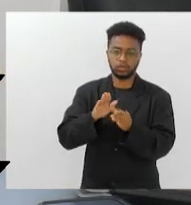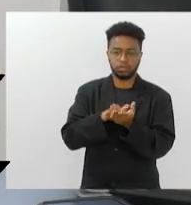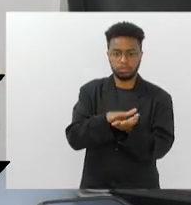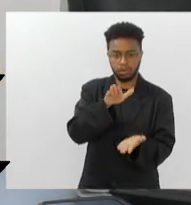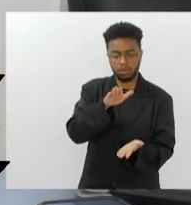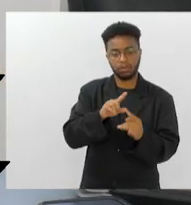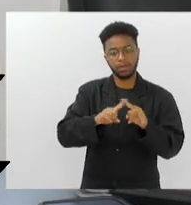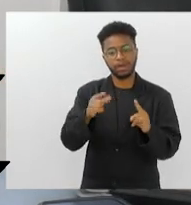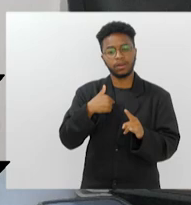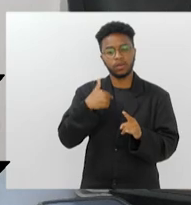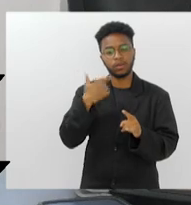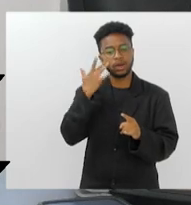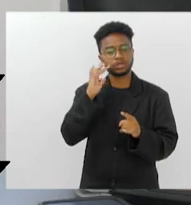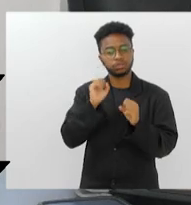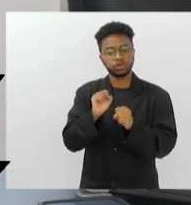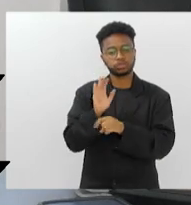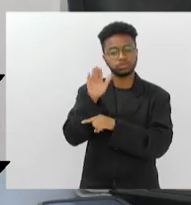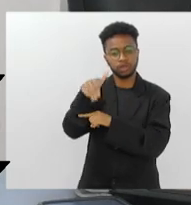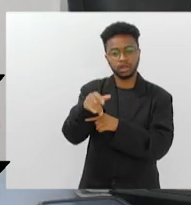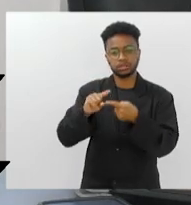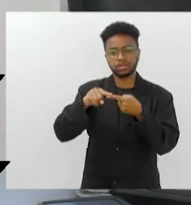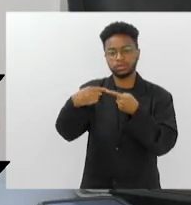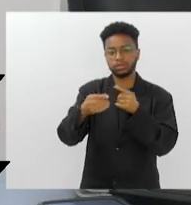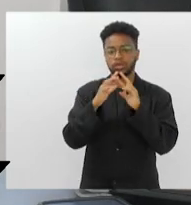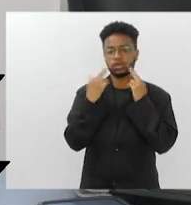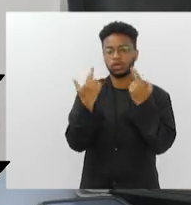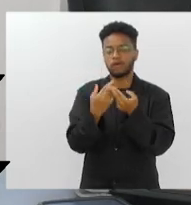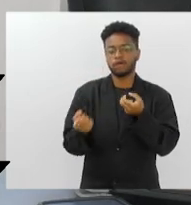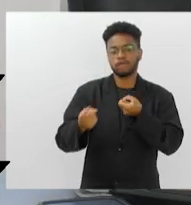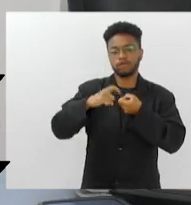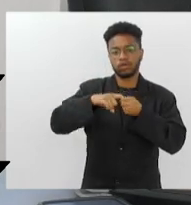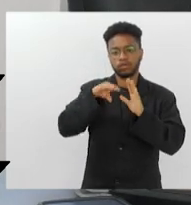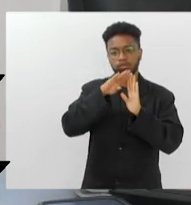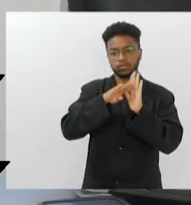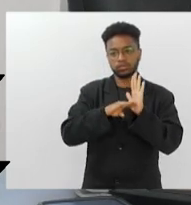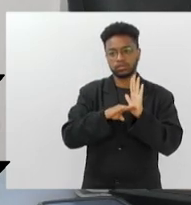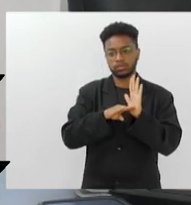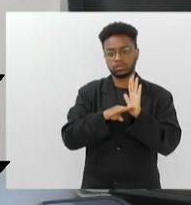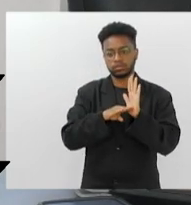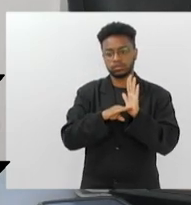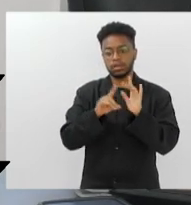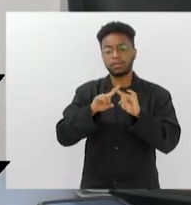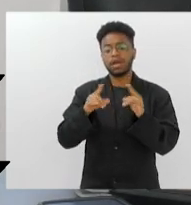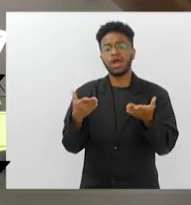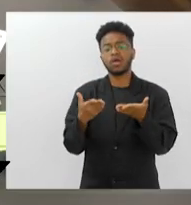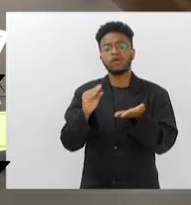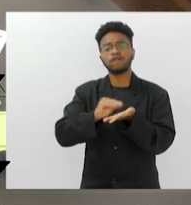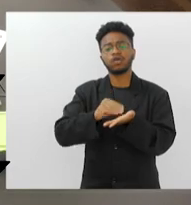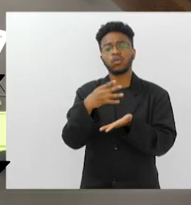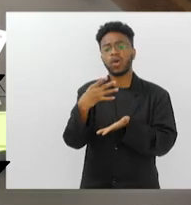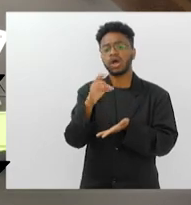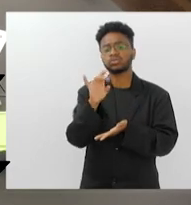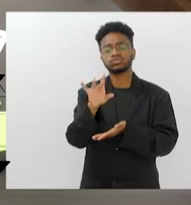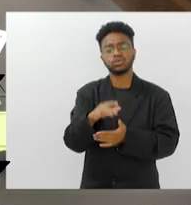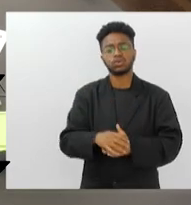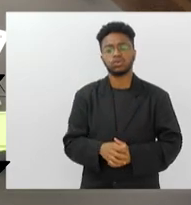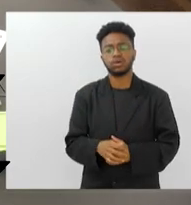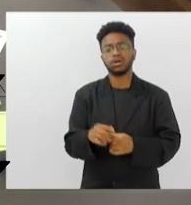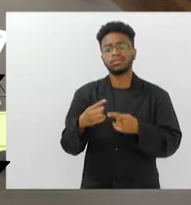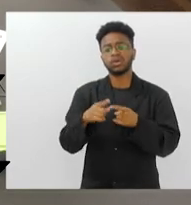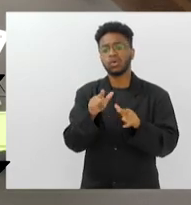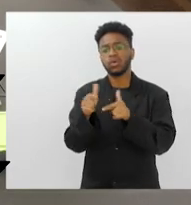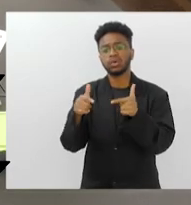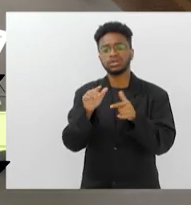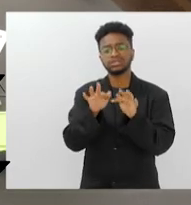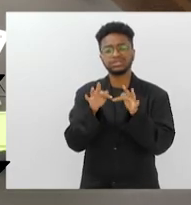direto aos blocos vota os blocos e depois na na próxima a gente retoma de hoje para agora só tem mais quatro vários são são simples